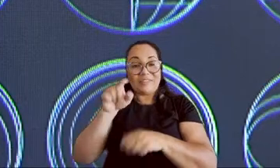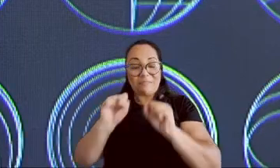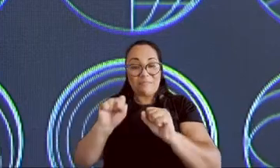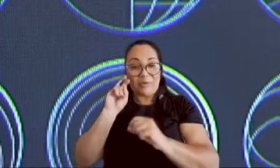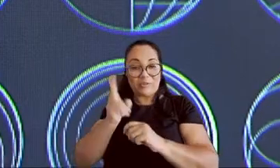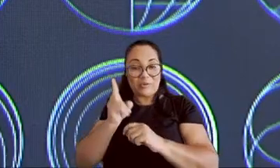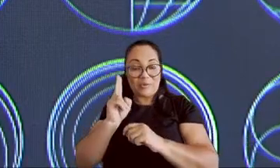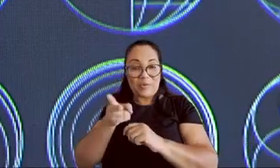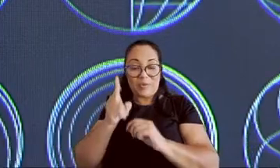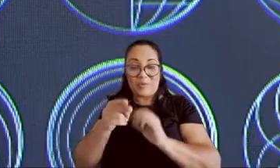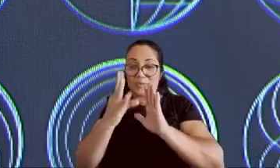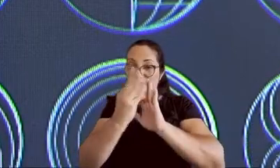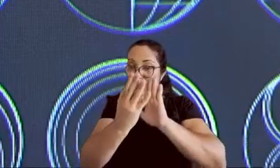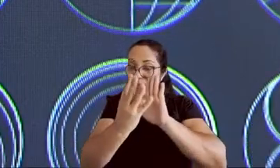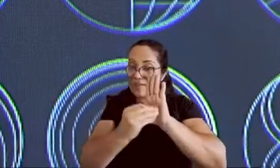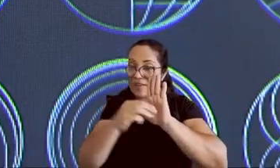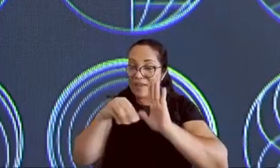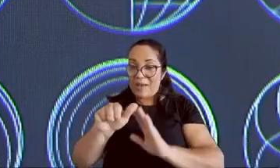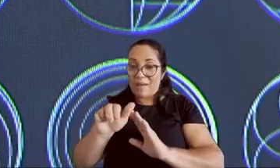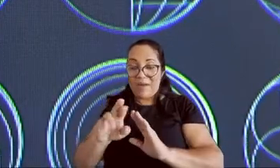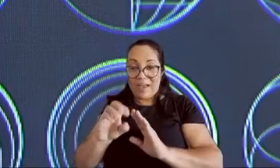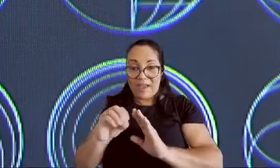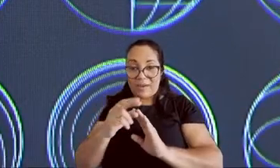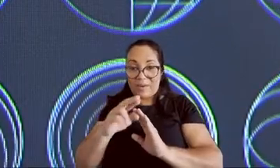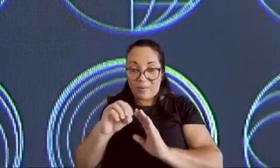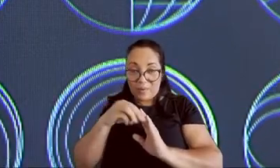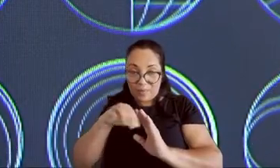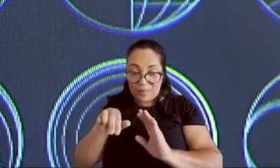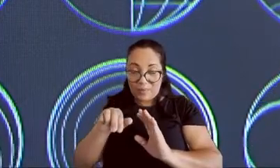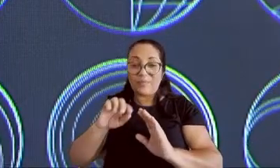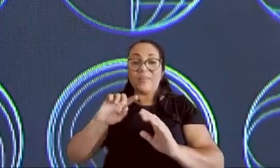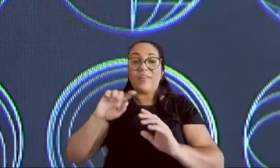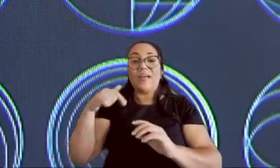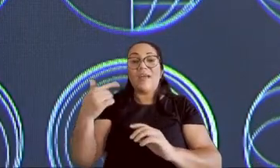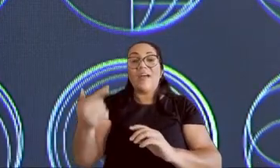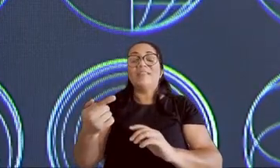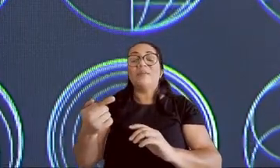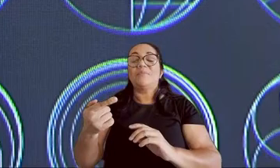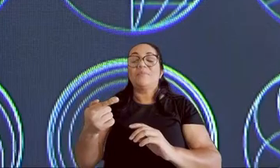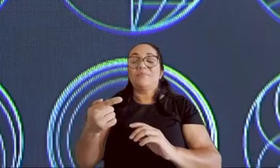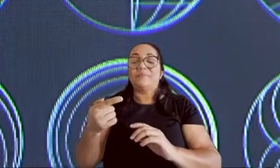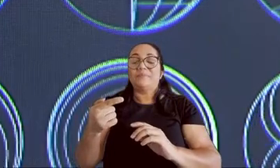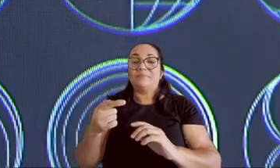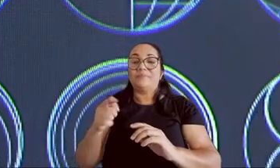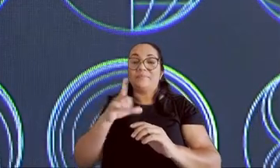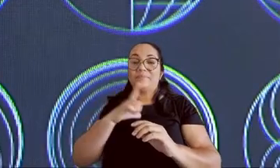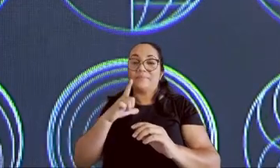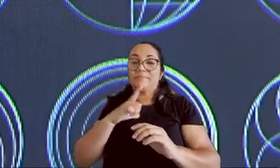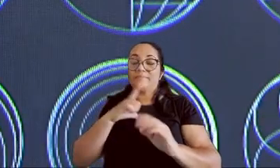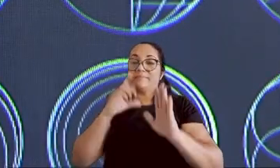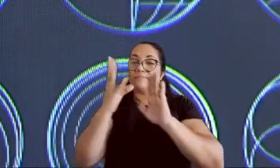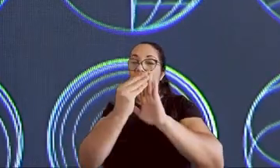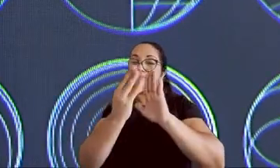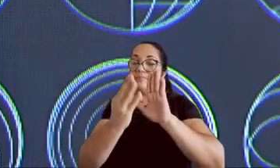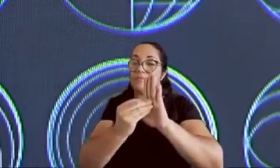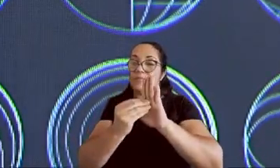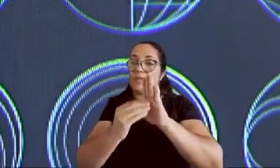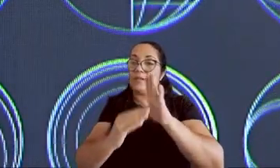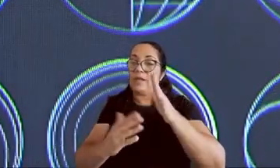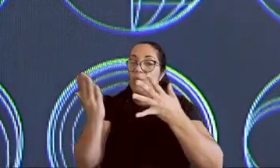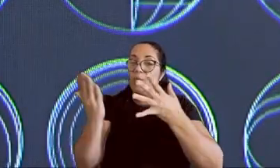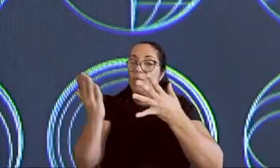macron após a gente vai ter o a programação de intervalo nos comentários